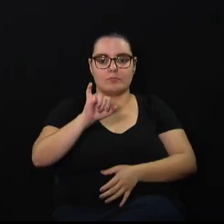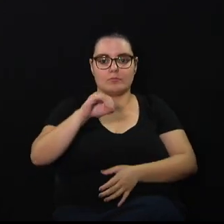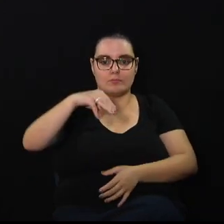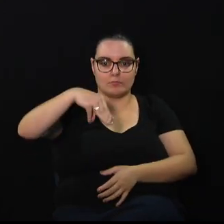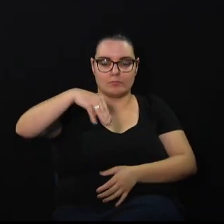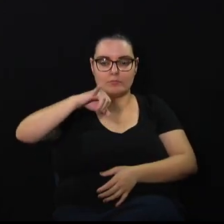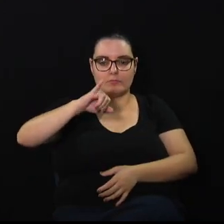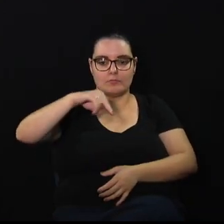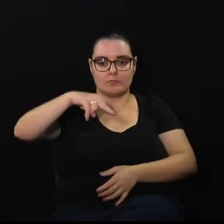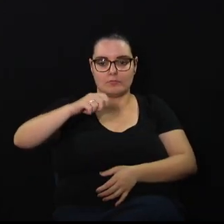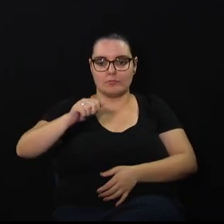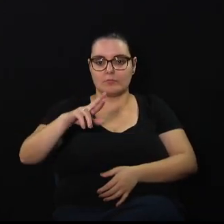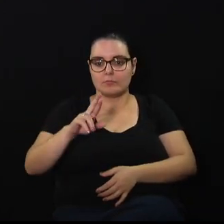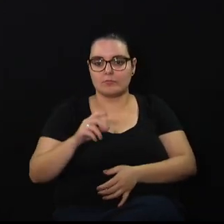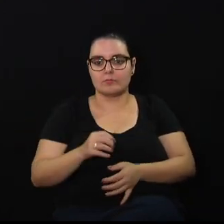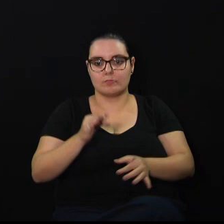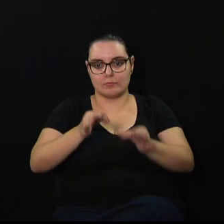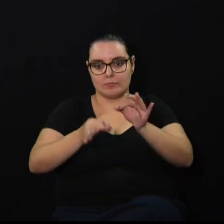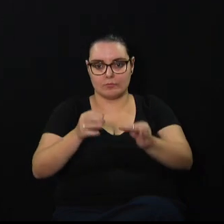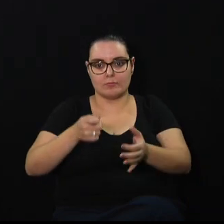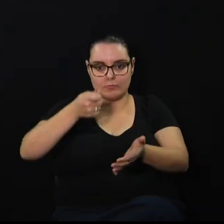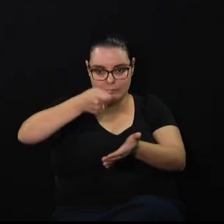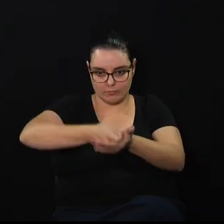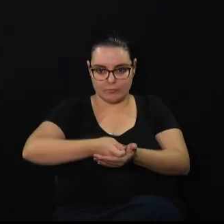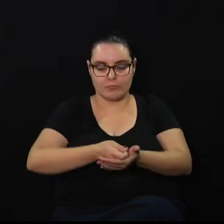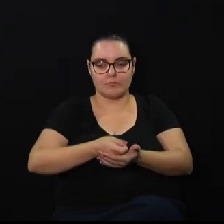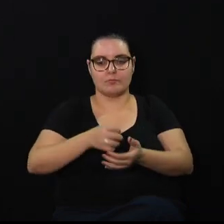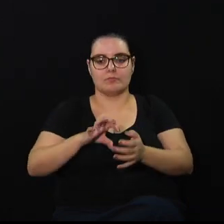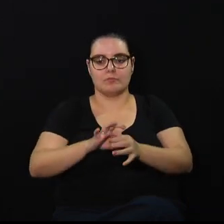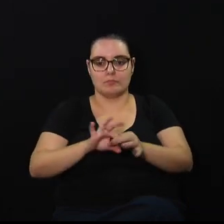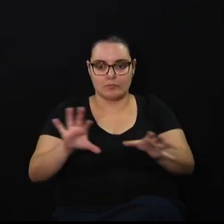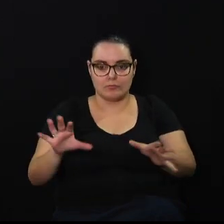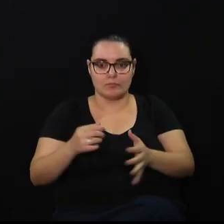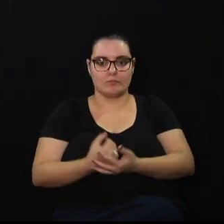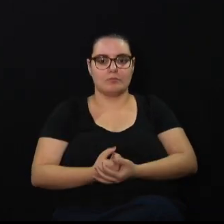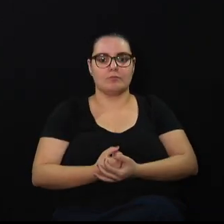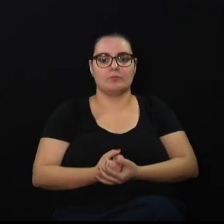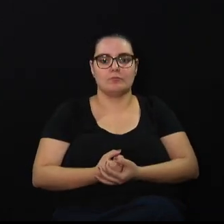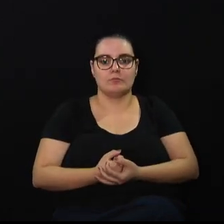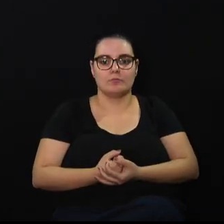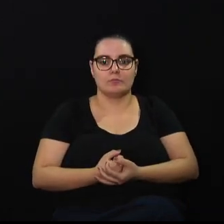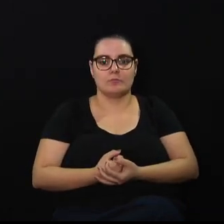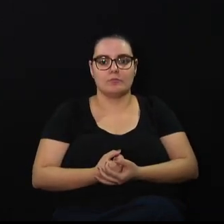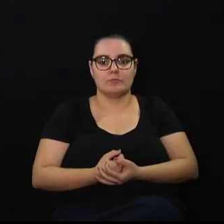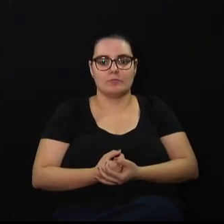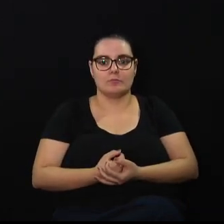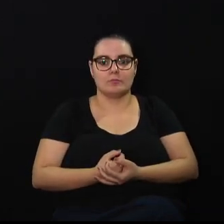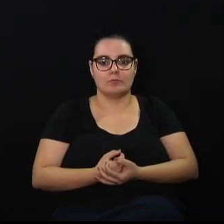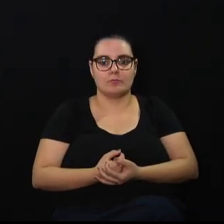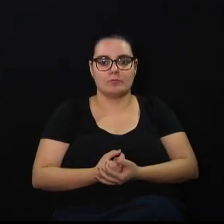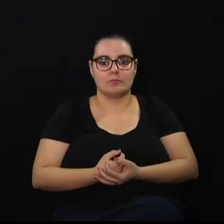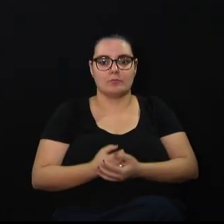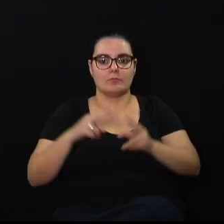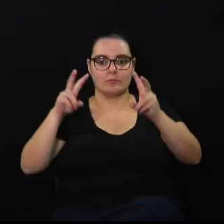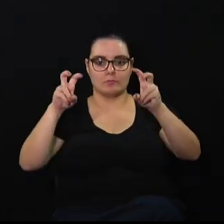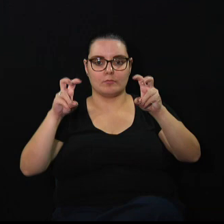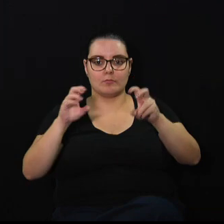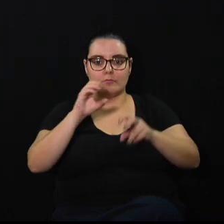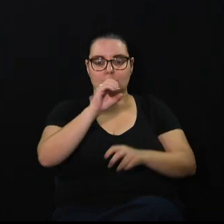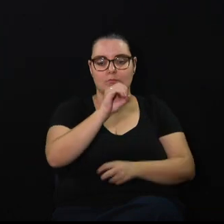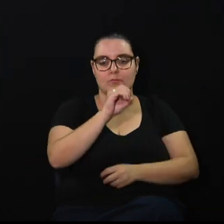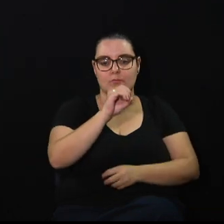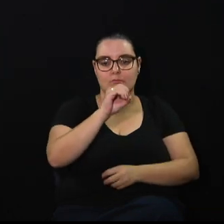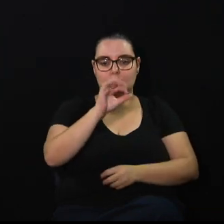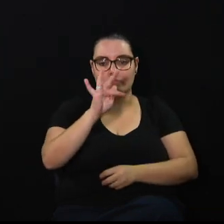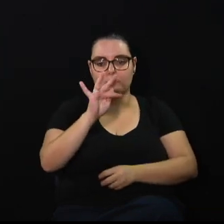essa decisão do juiz vai conceder ela tem um efeito dia que a gente chama de ser um ofício você